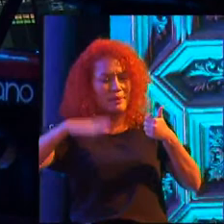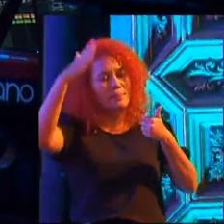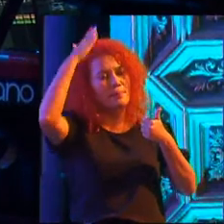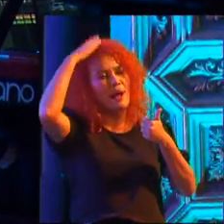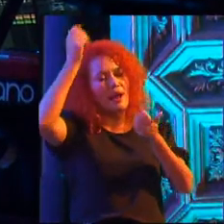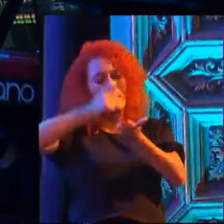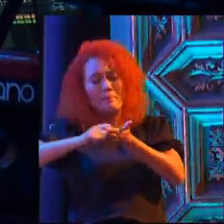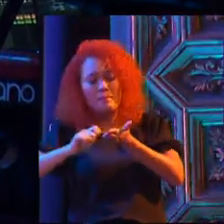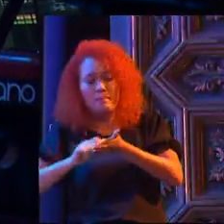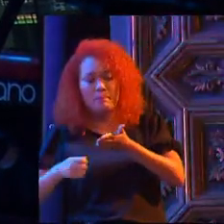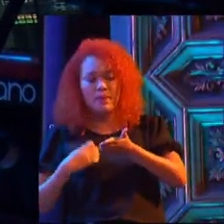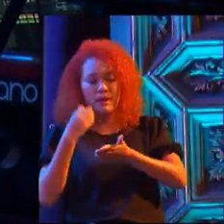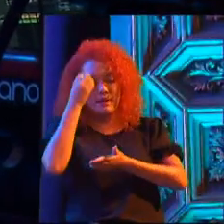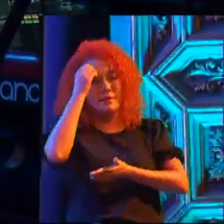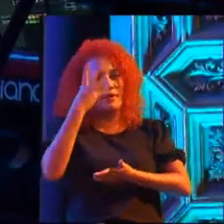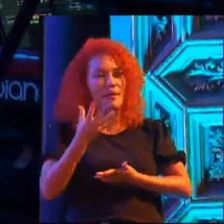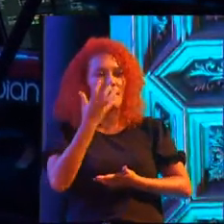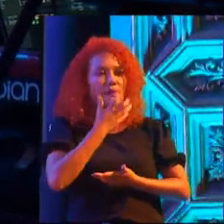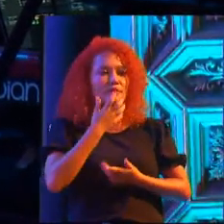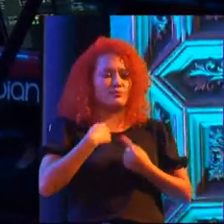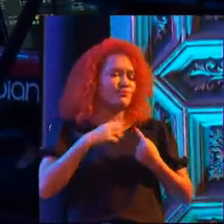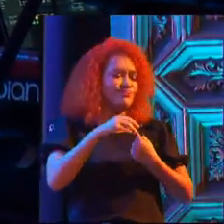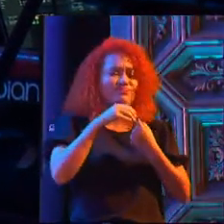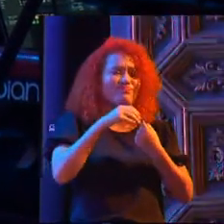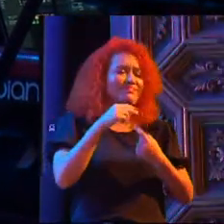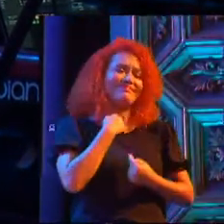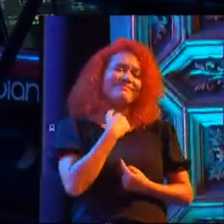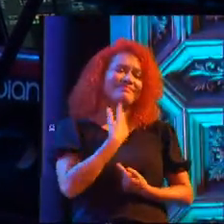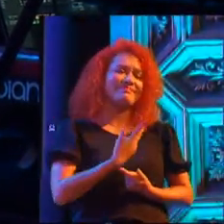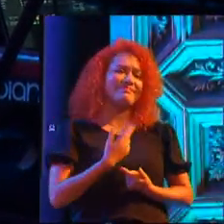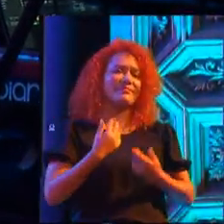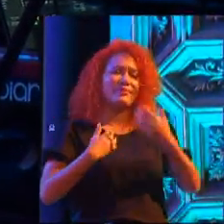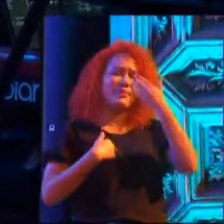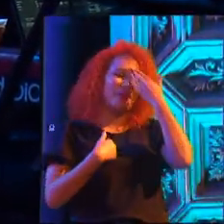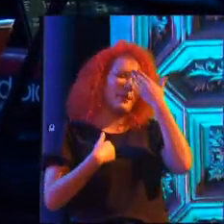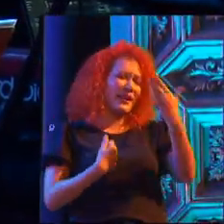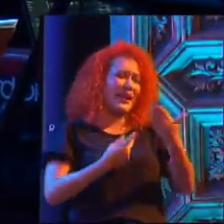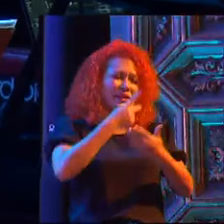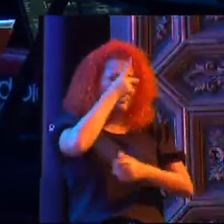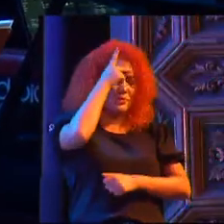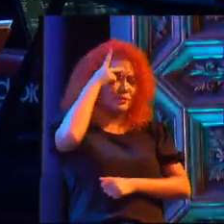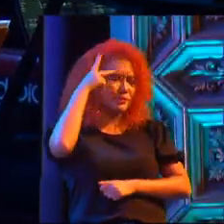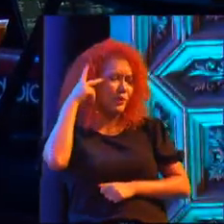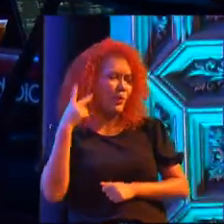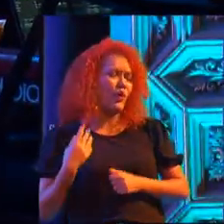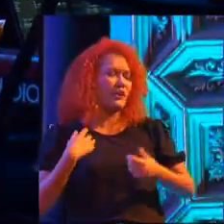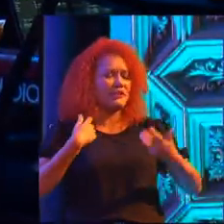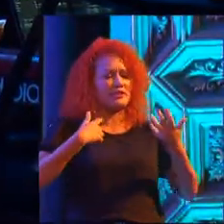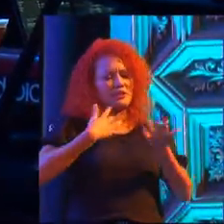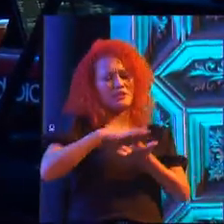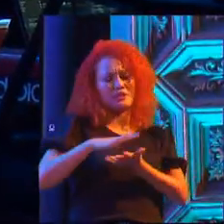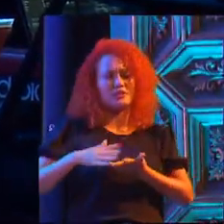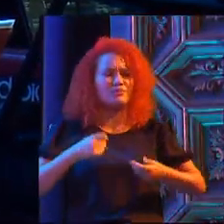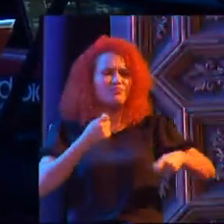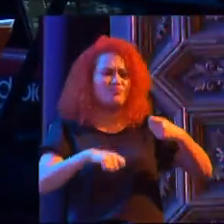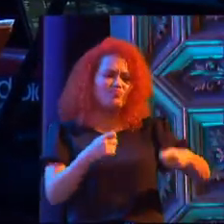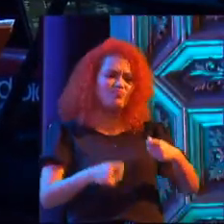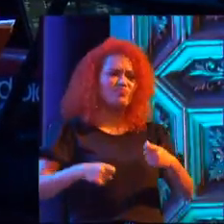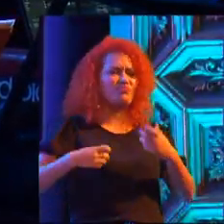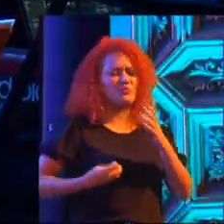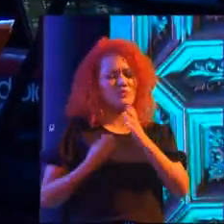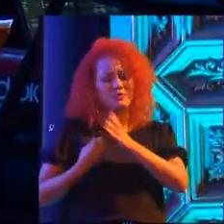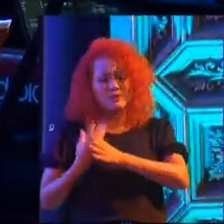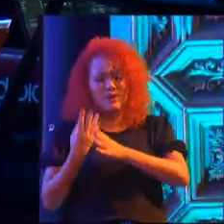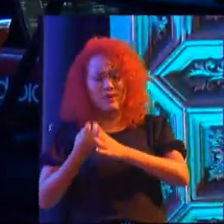paraenses. E eu não faria isso sozinha. Então, eu agradeço a todos que tocaram, que compuseram, que produziram, que gravaram esse disco.